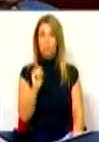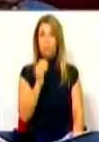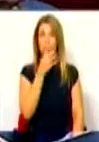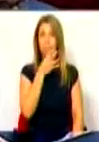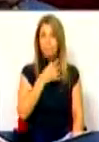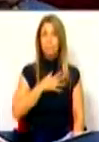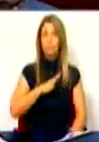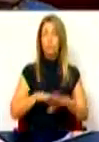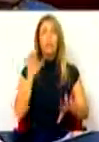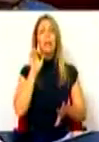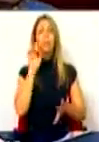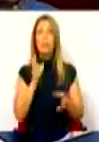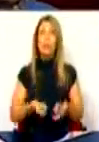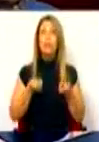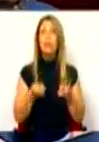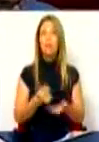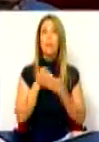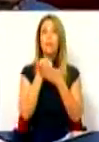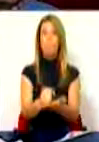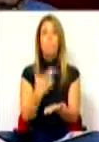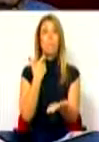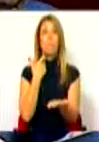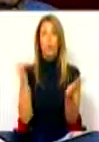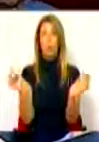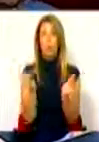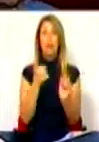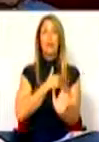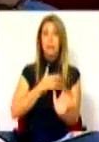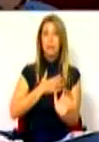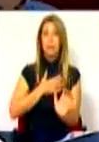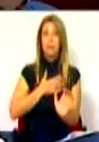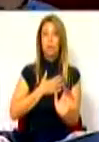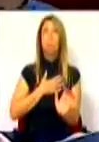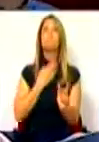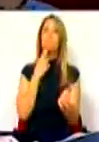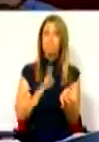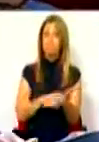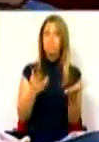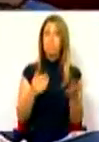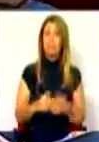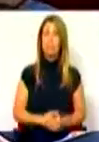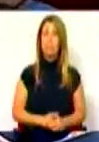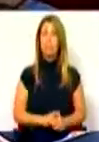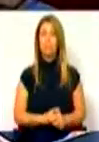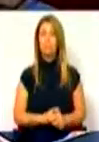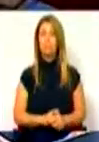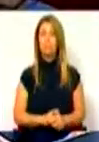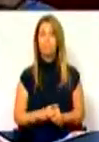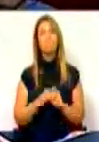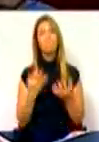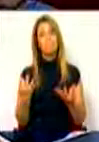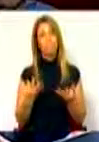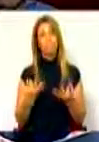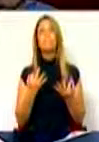importância do investimento e do apoio às micro e pequenas empresas. E é verdade, estas têm